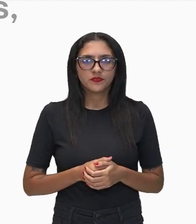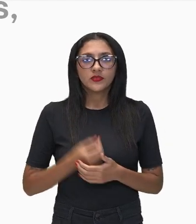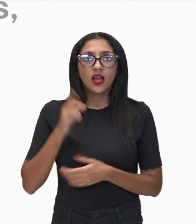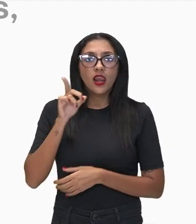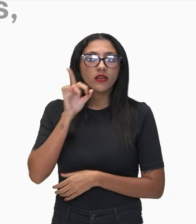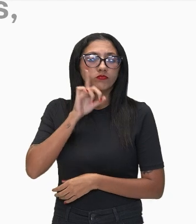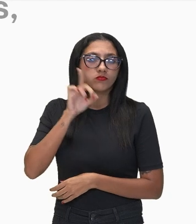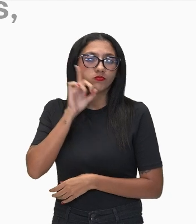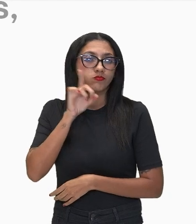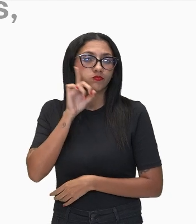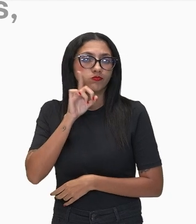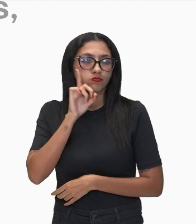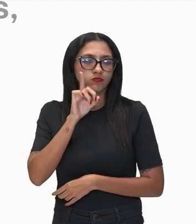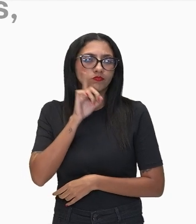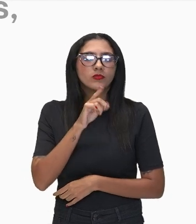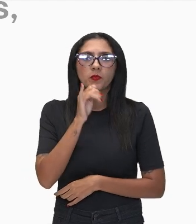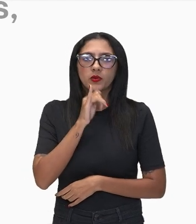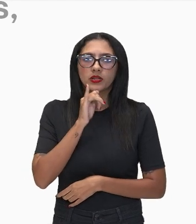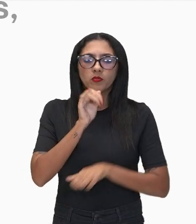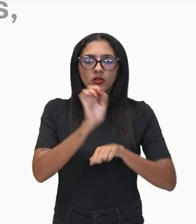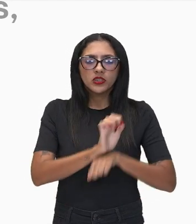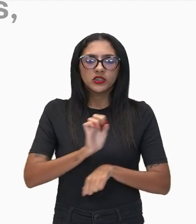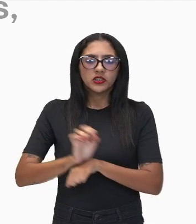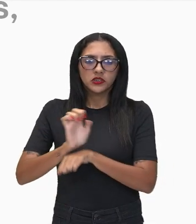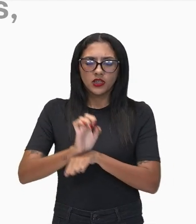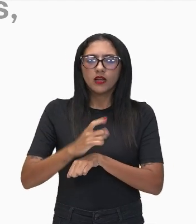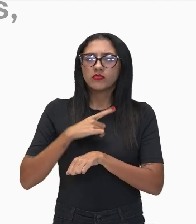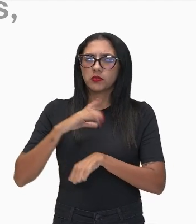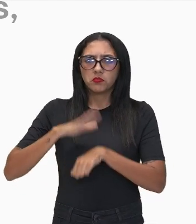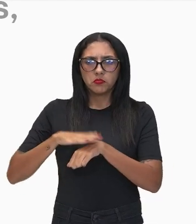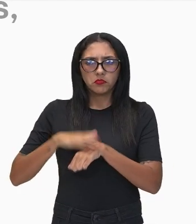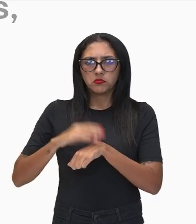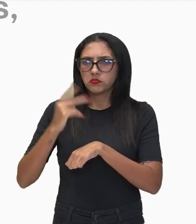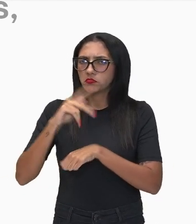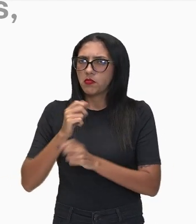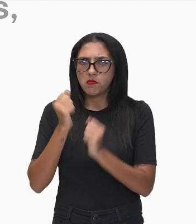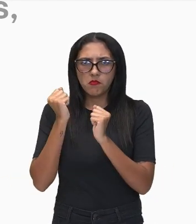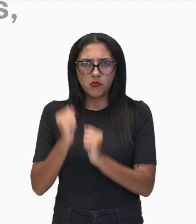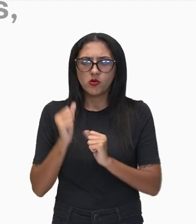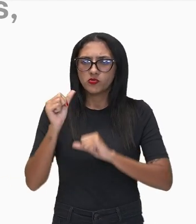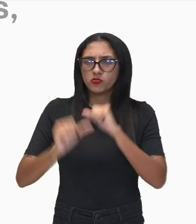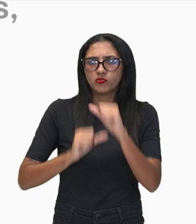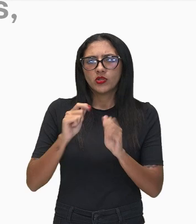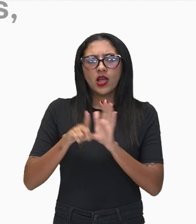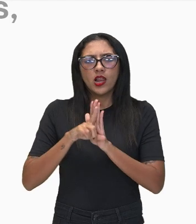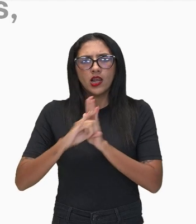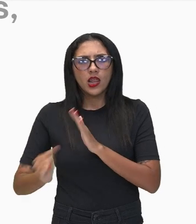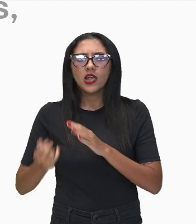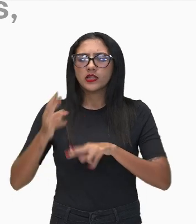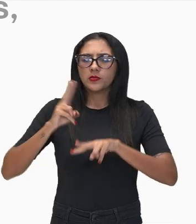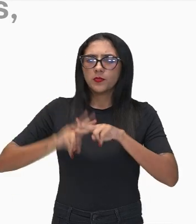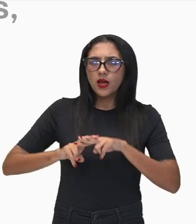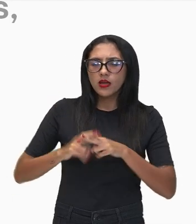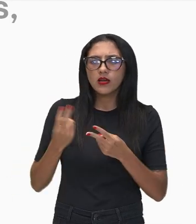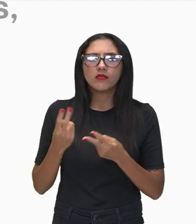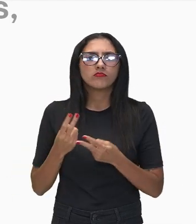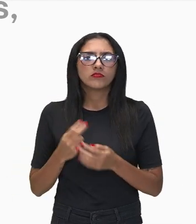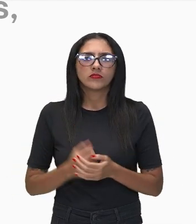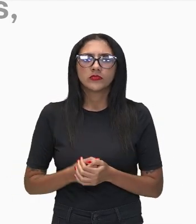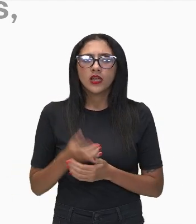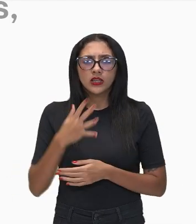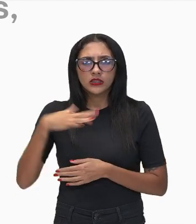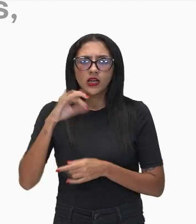por exemplo, os estados eles podem criar as suas próprias leis de direito penal e civil, estabelecer,